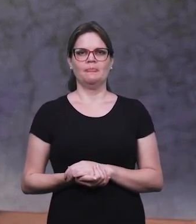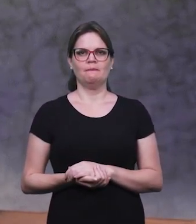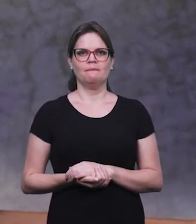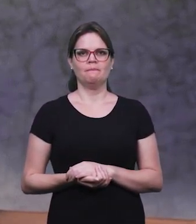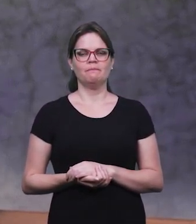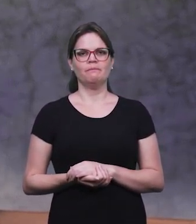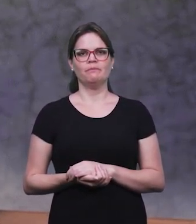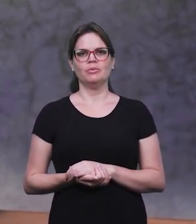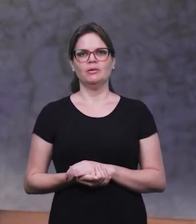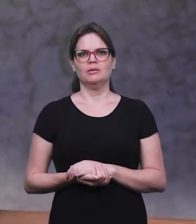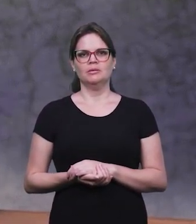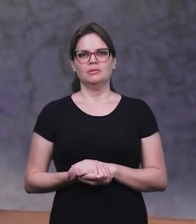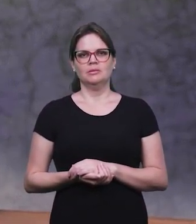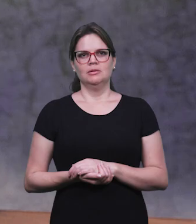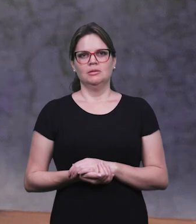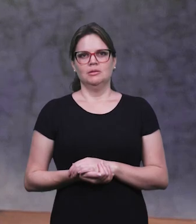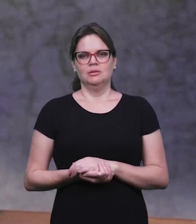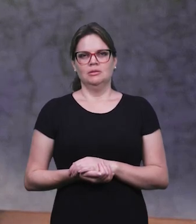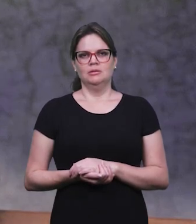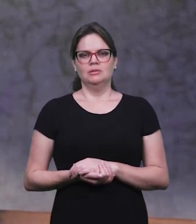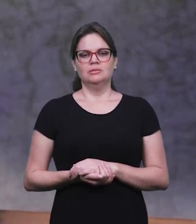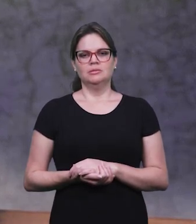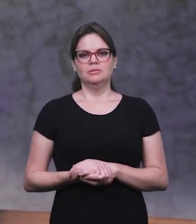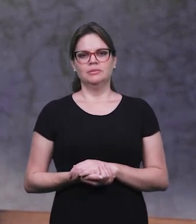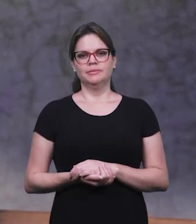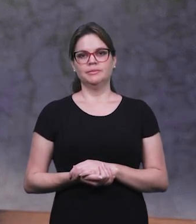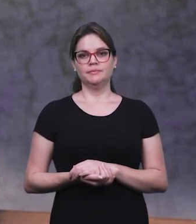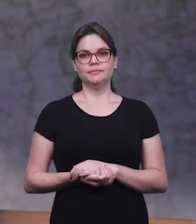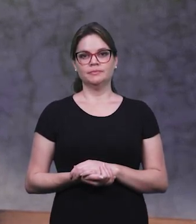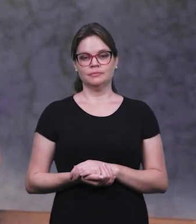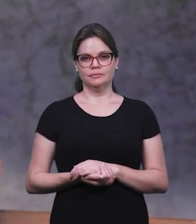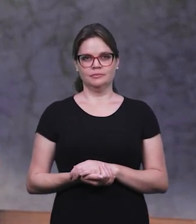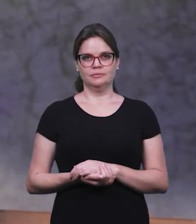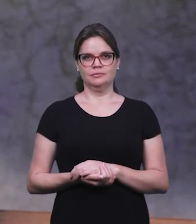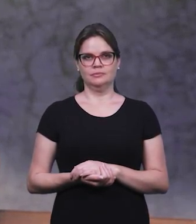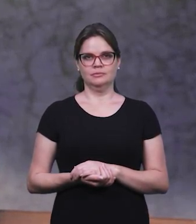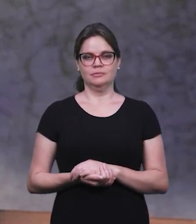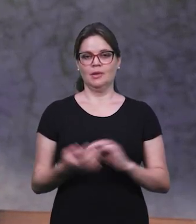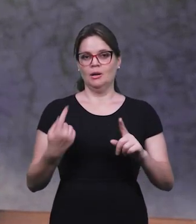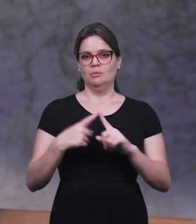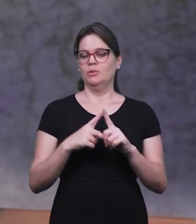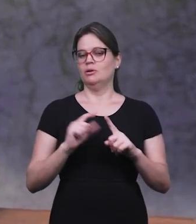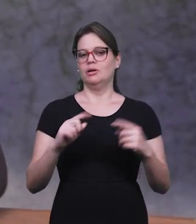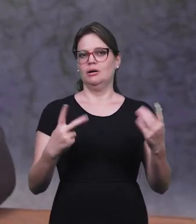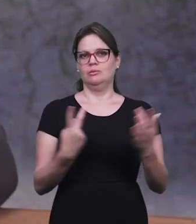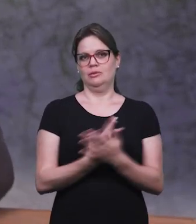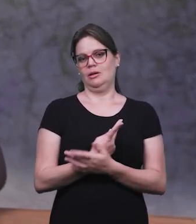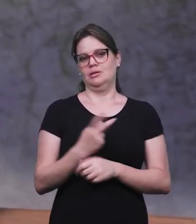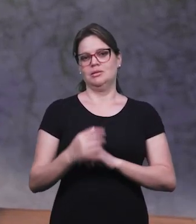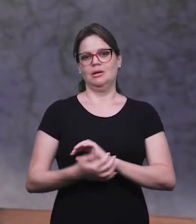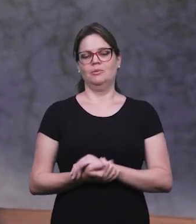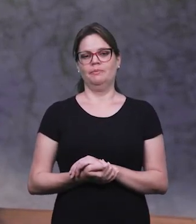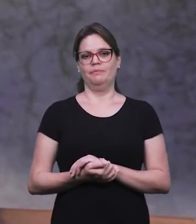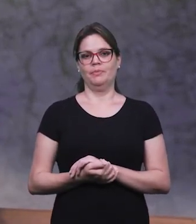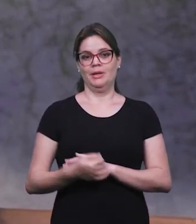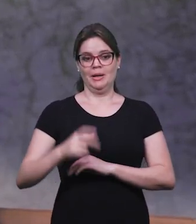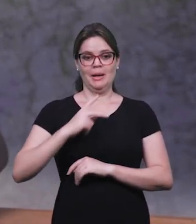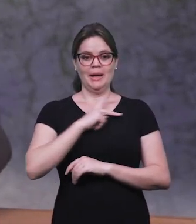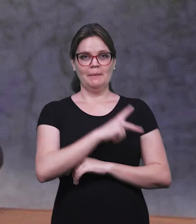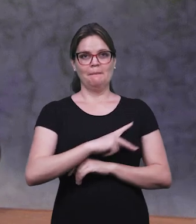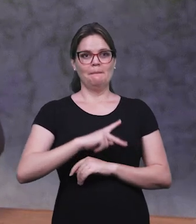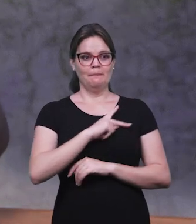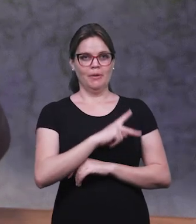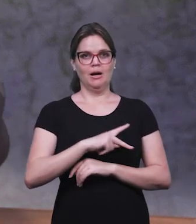porque o colégio apostólico estava todo constituído, aqueles homens que andaram com